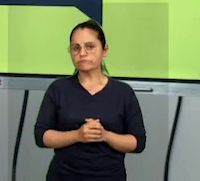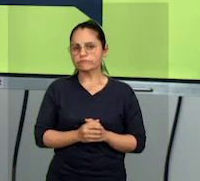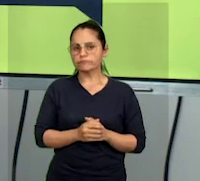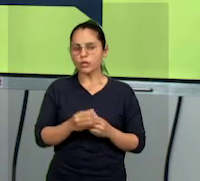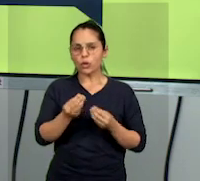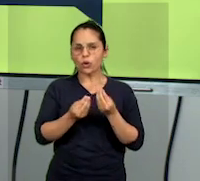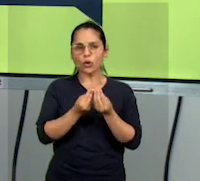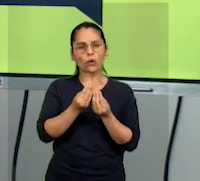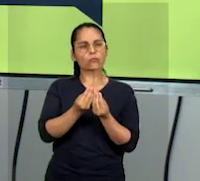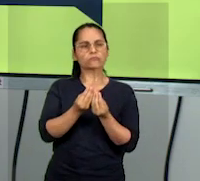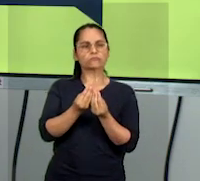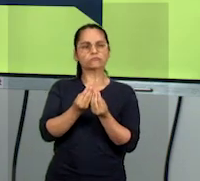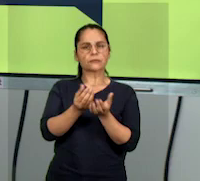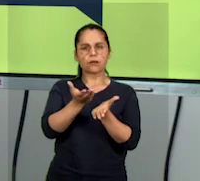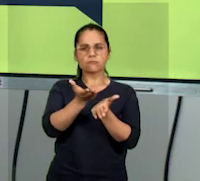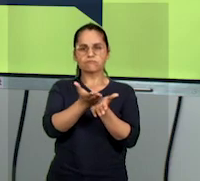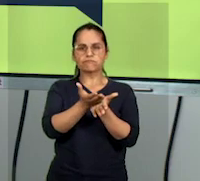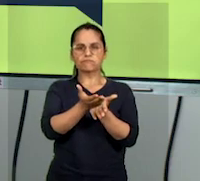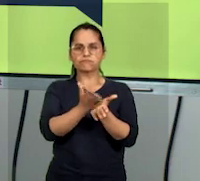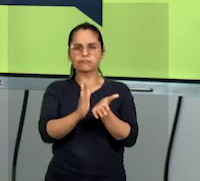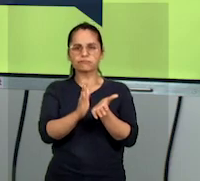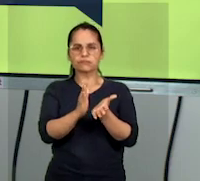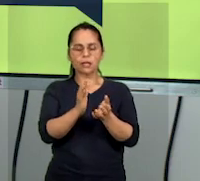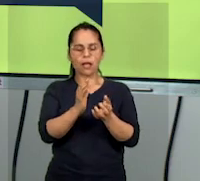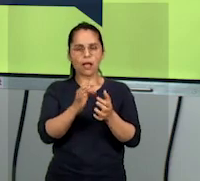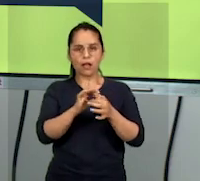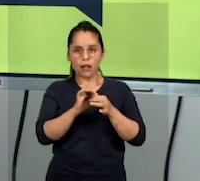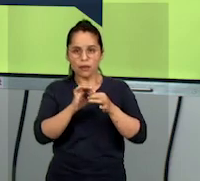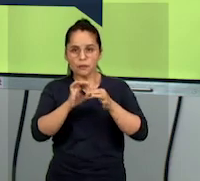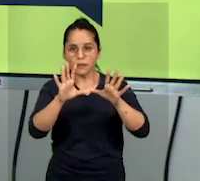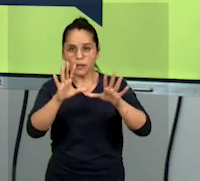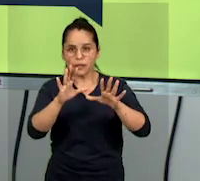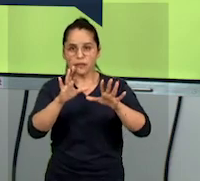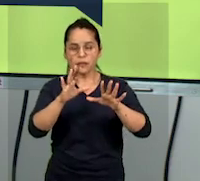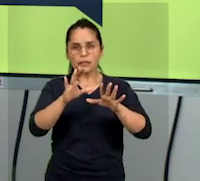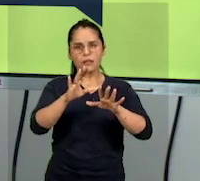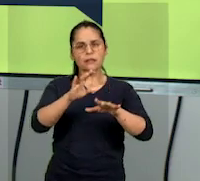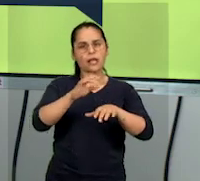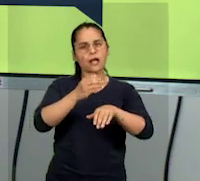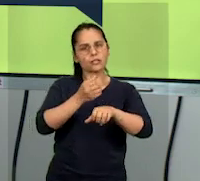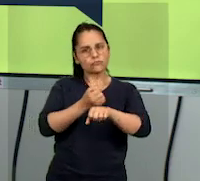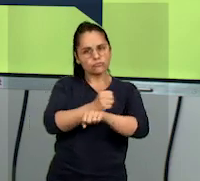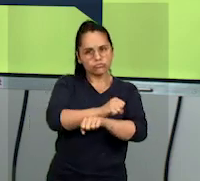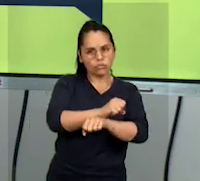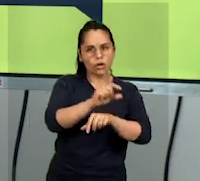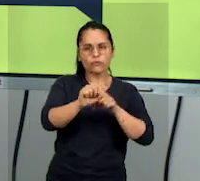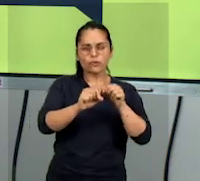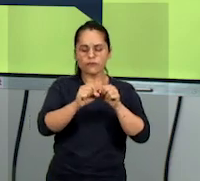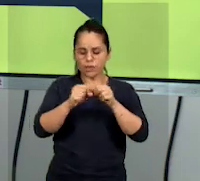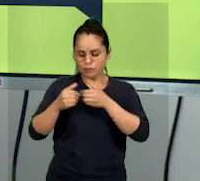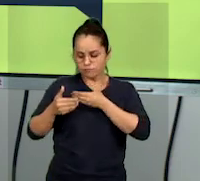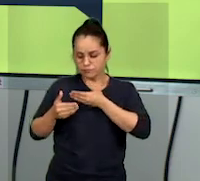A abolição da escravidão ela vai ocorrendo assim, aos poucos, o que a gente chama de paulatinamente.